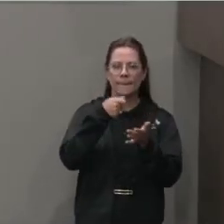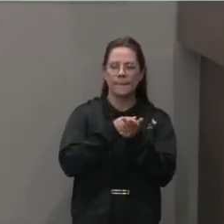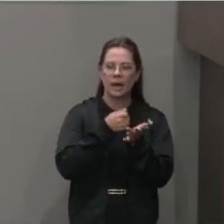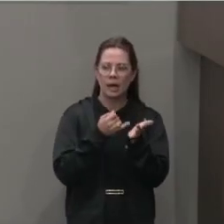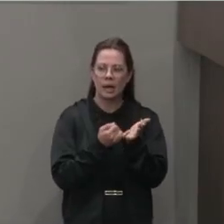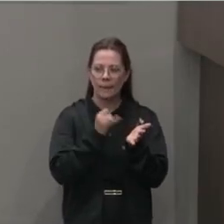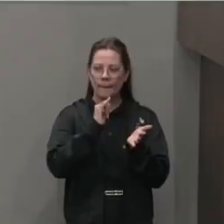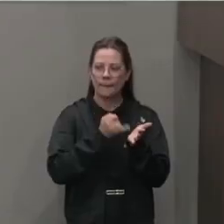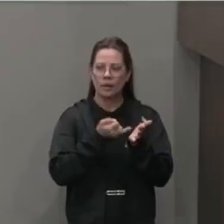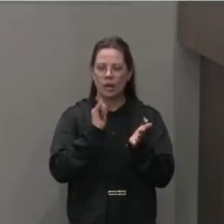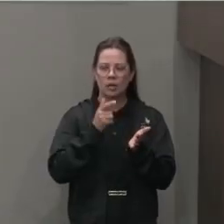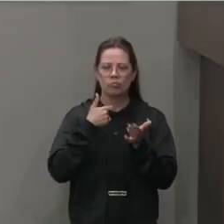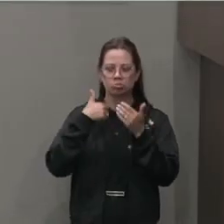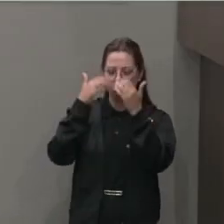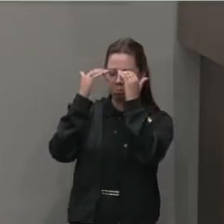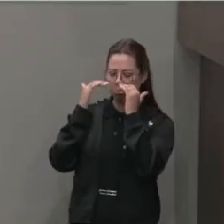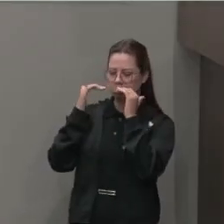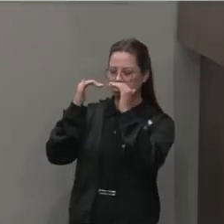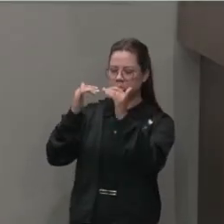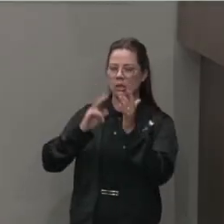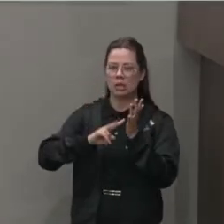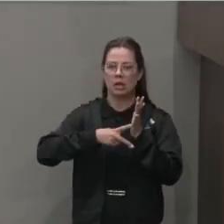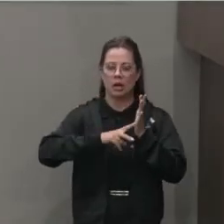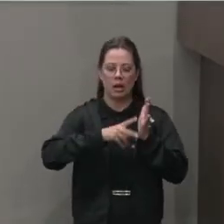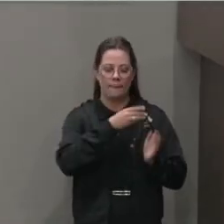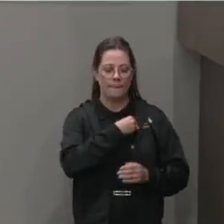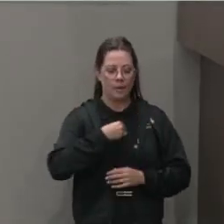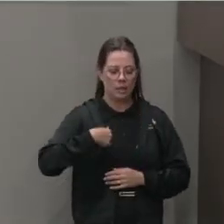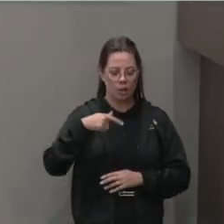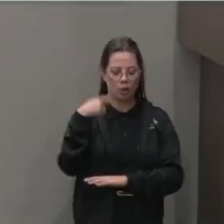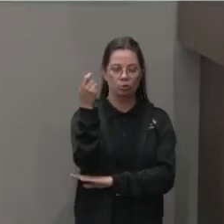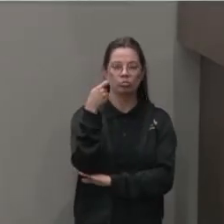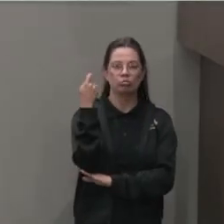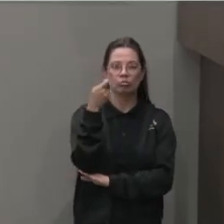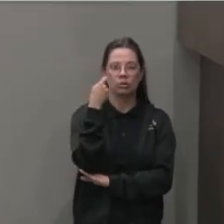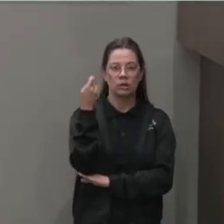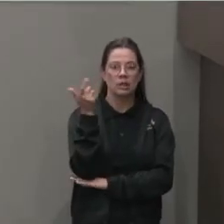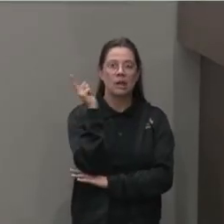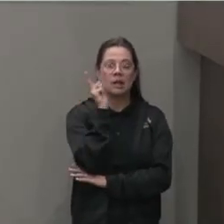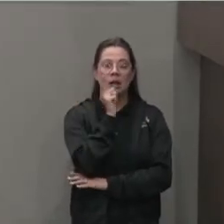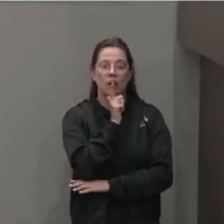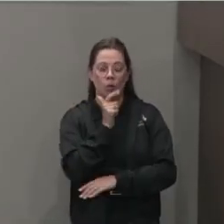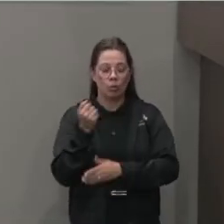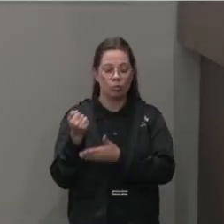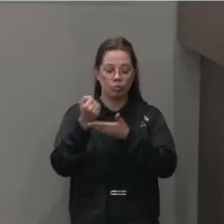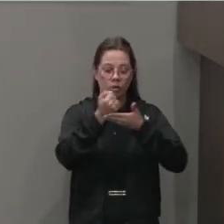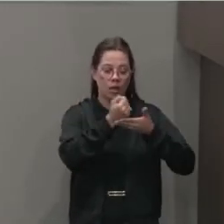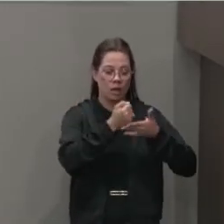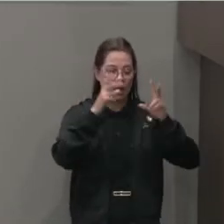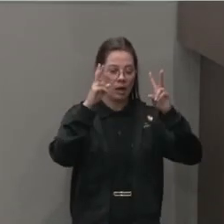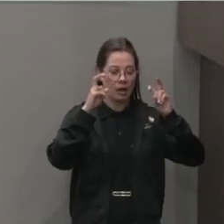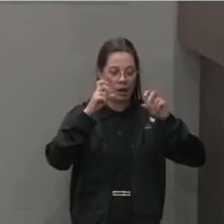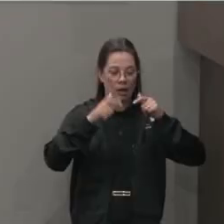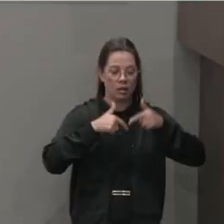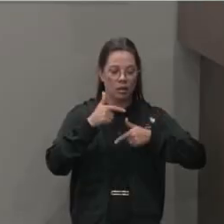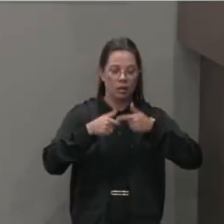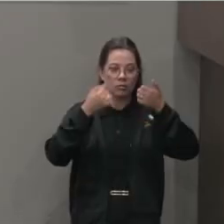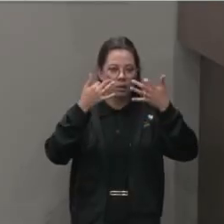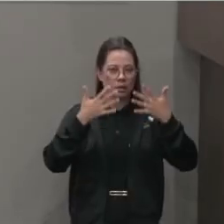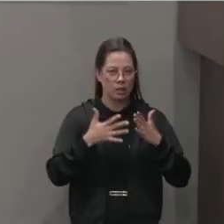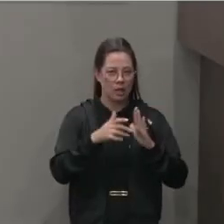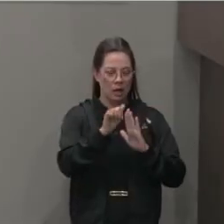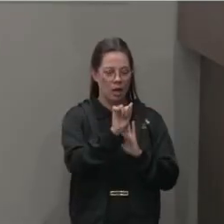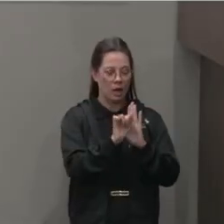o Sindicato Médico do Rio Grande do Sul, que é quem trouxe a demanda. Mas aqui está bem esclarecido no